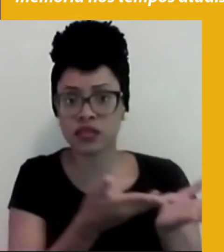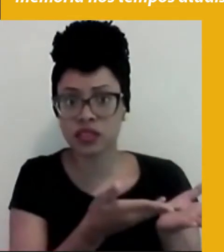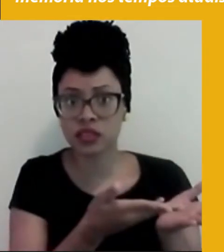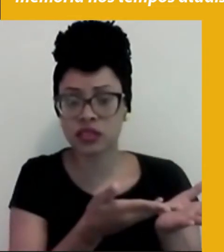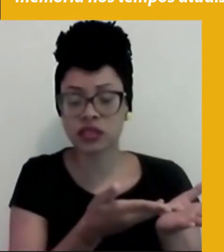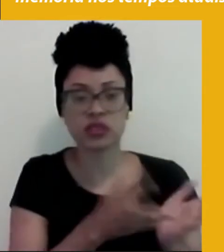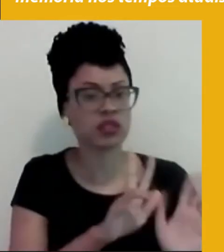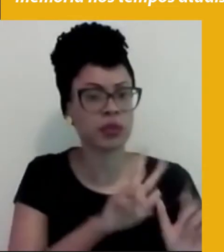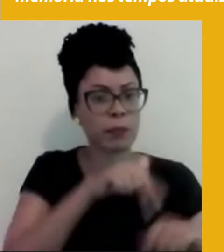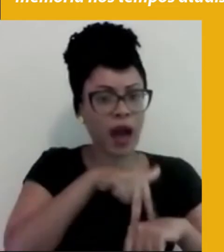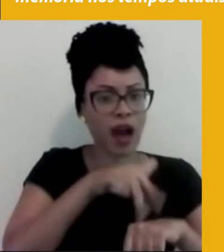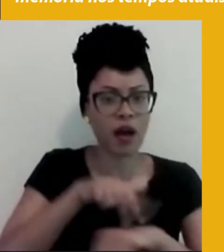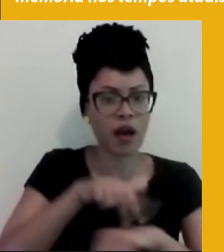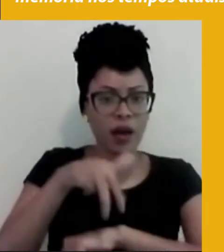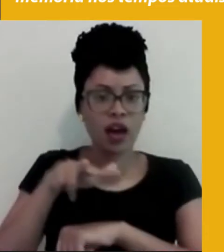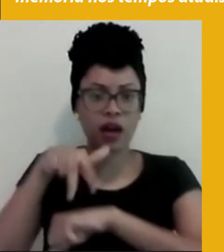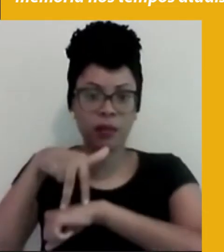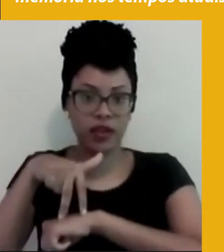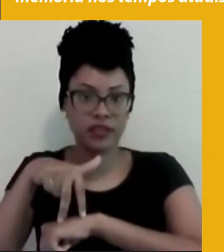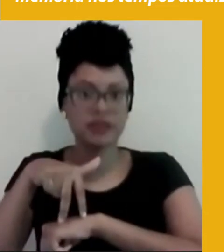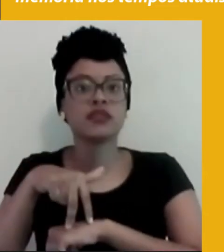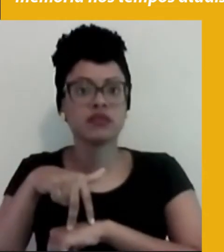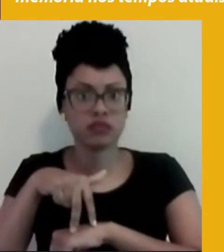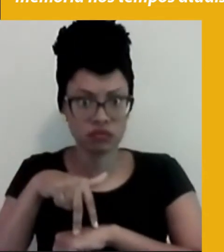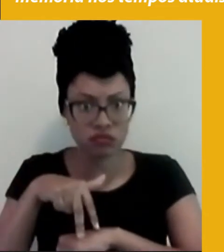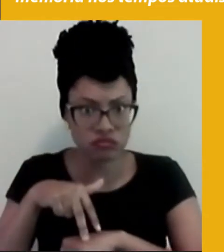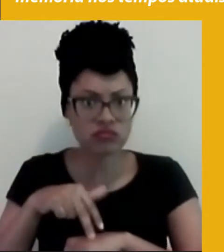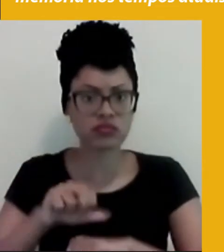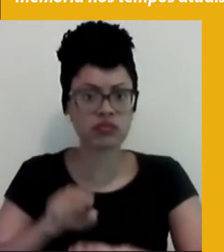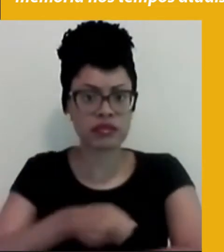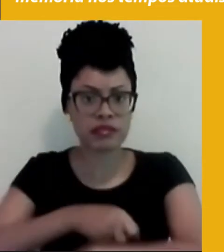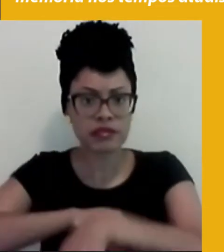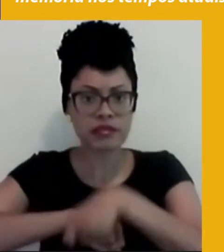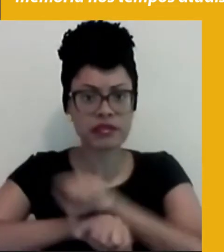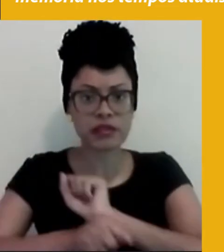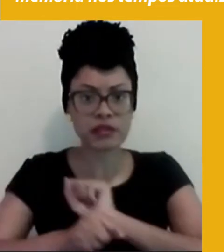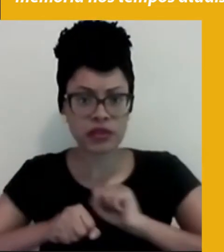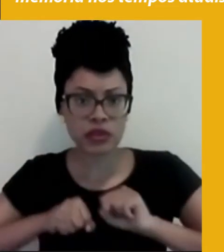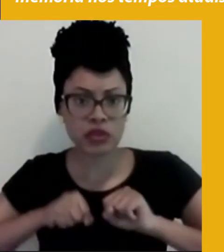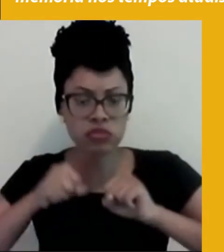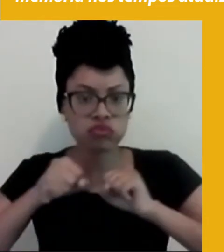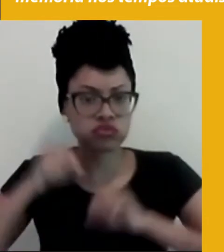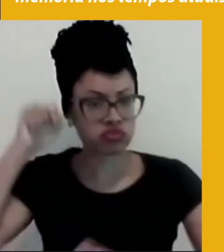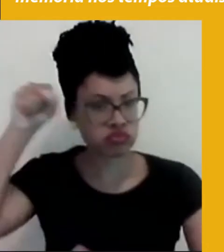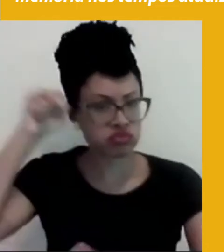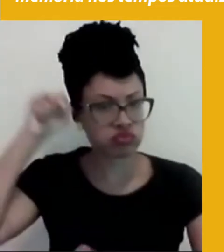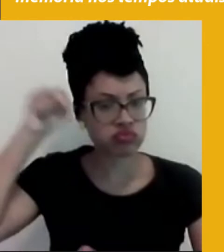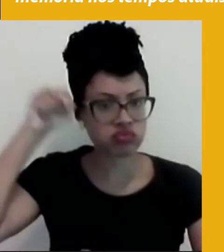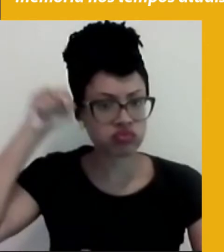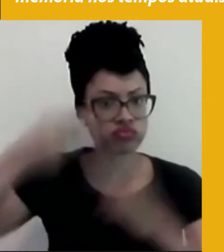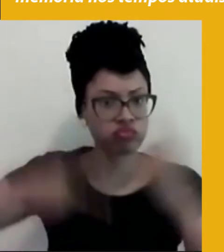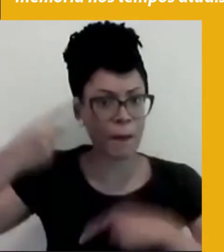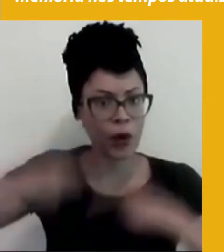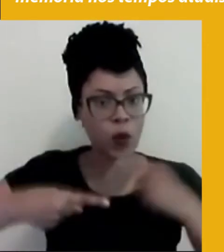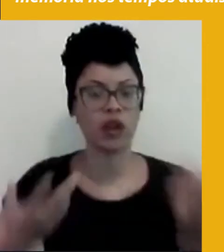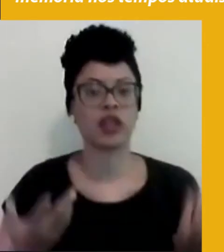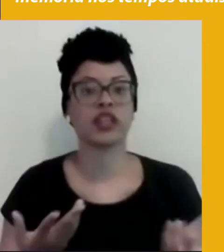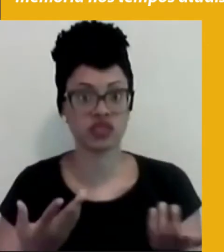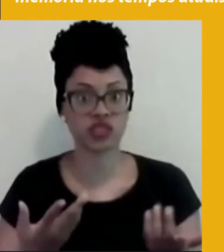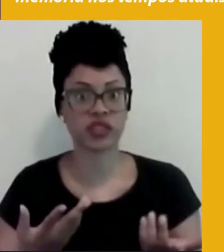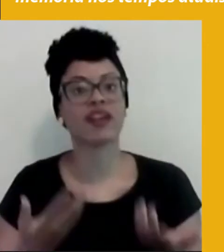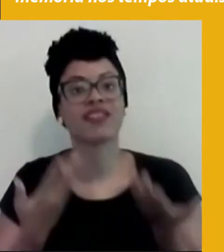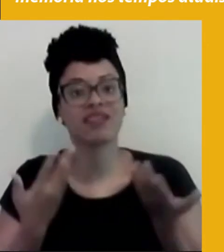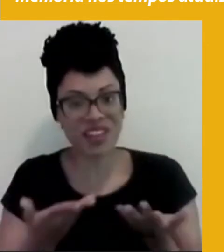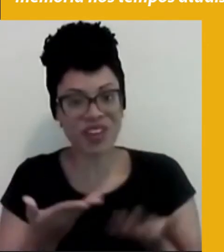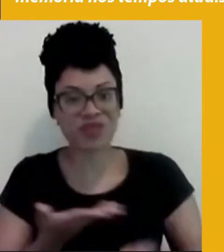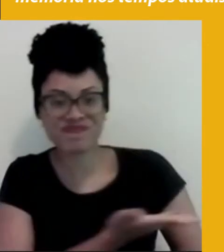pessoas politicamente mobilizadas. E é muito... Eu gostaria de dizer que essa galera vem